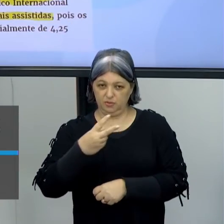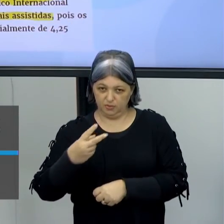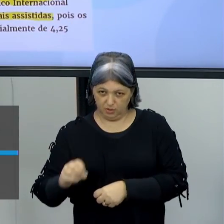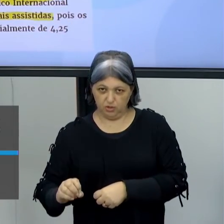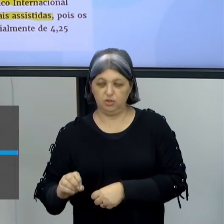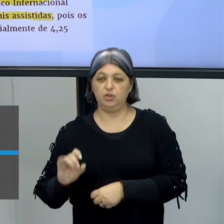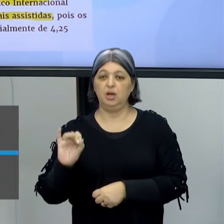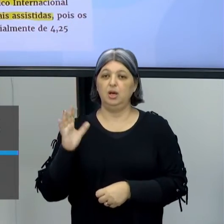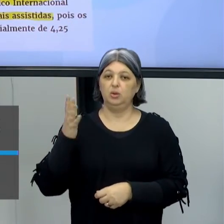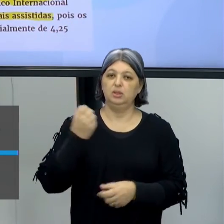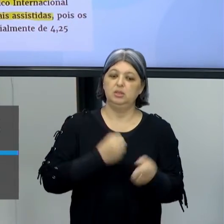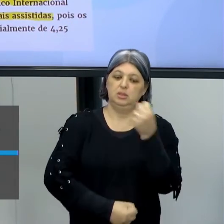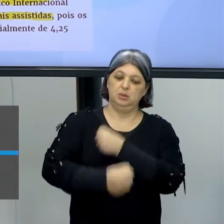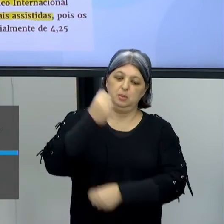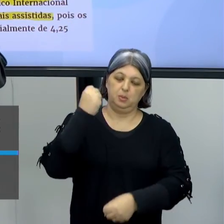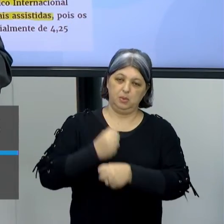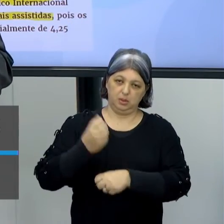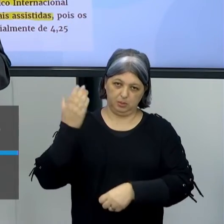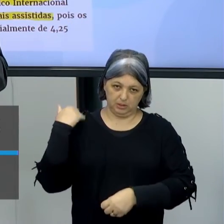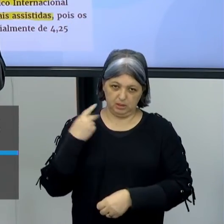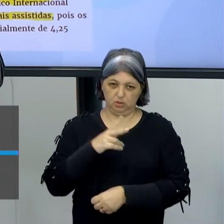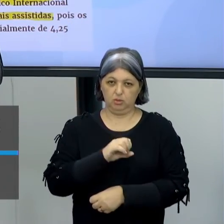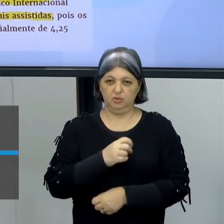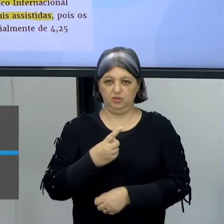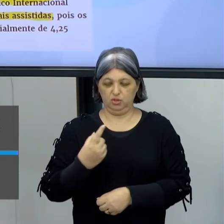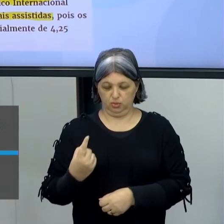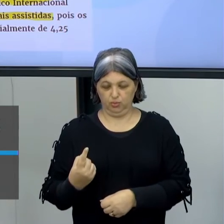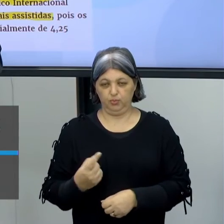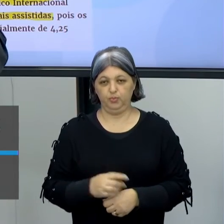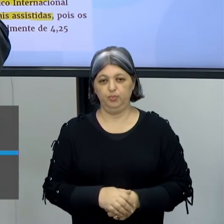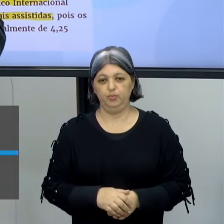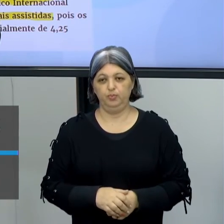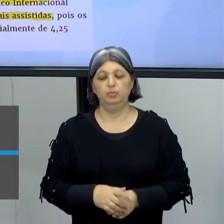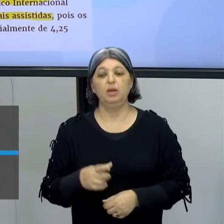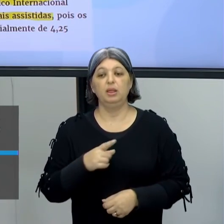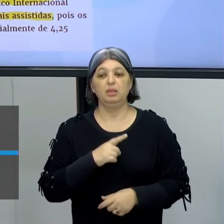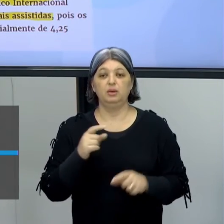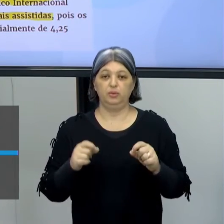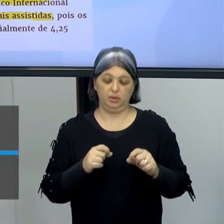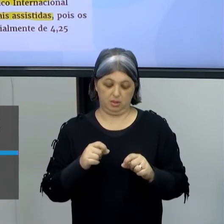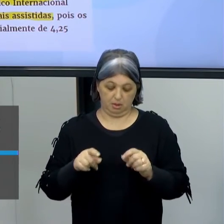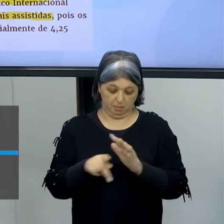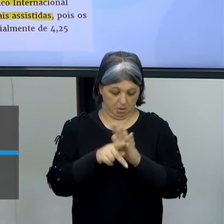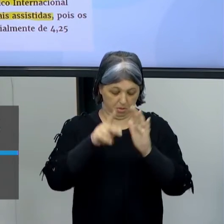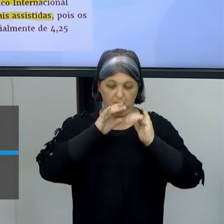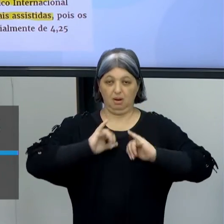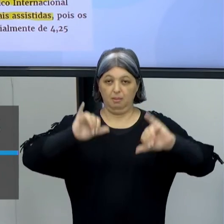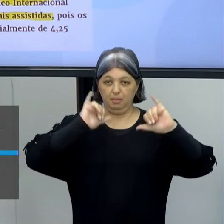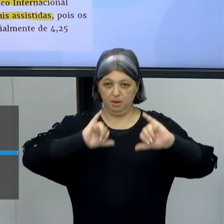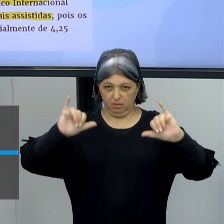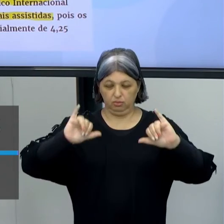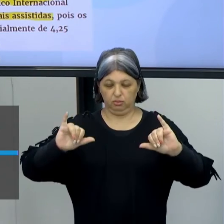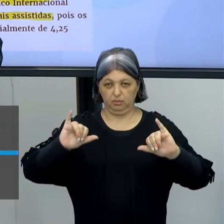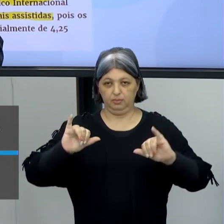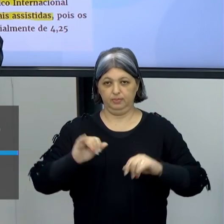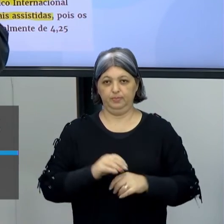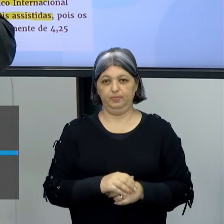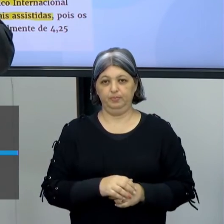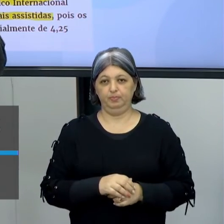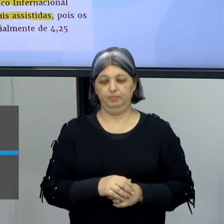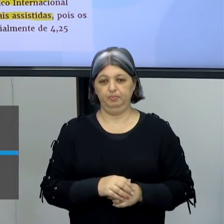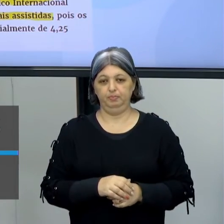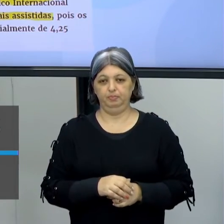e aconteceu ano passado, em 2021, e a gente teve aí a mídia proporcionando, né, que